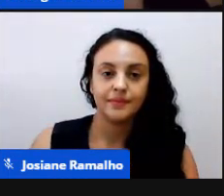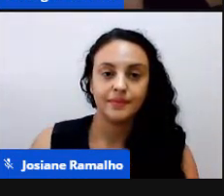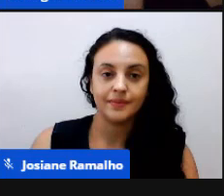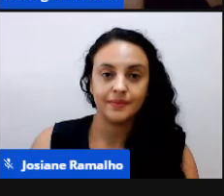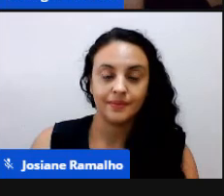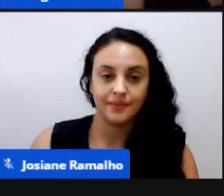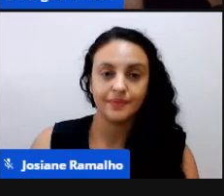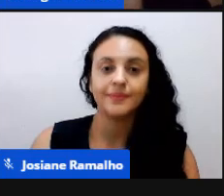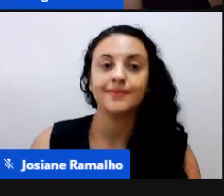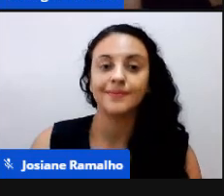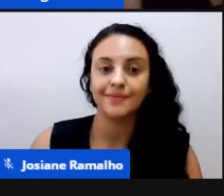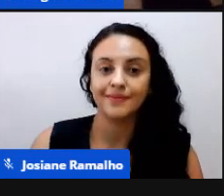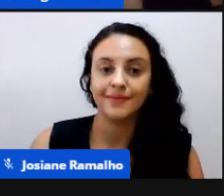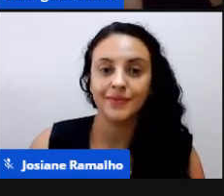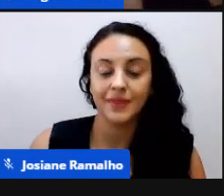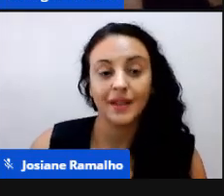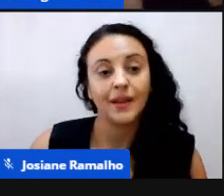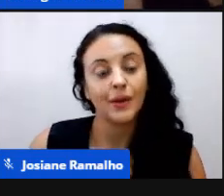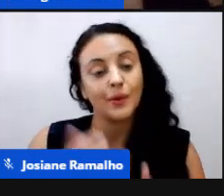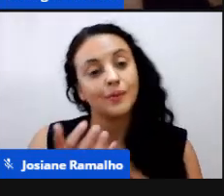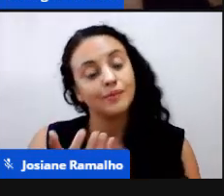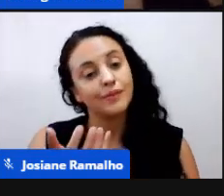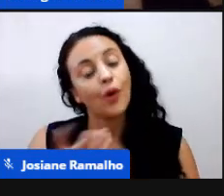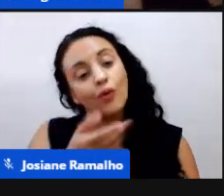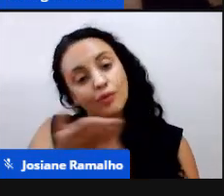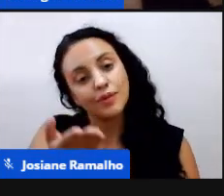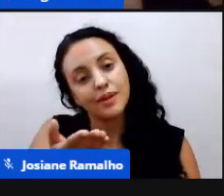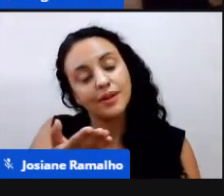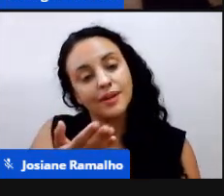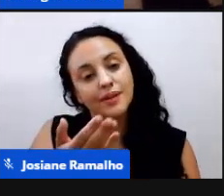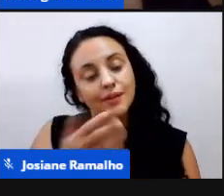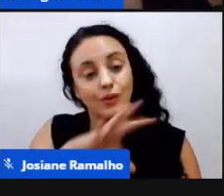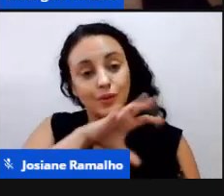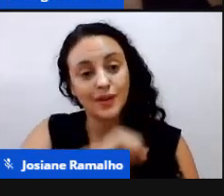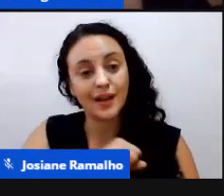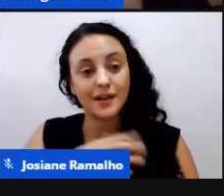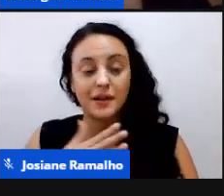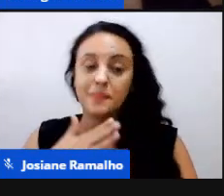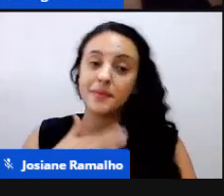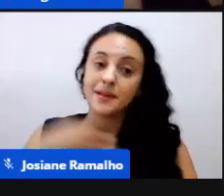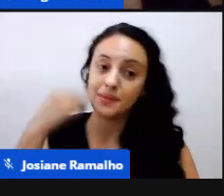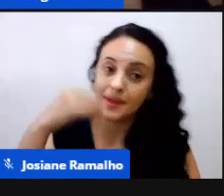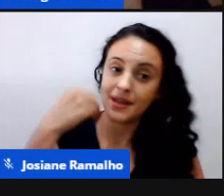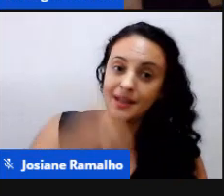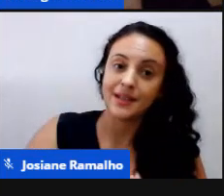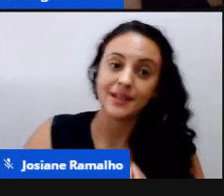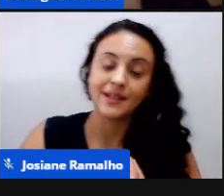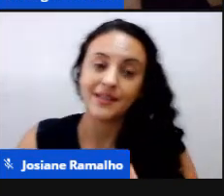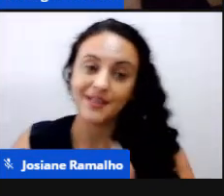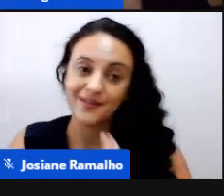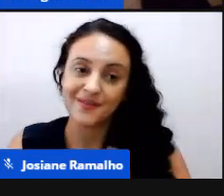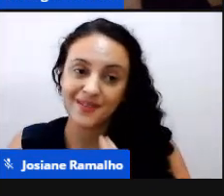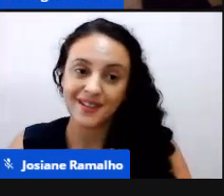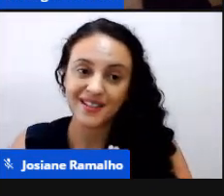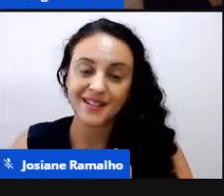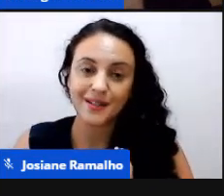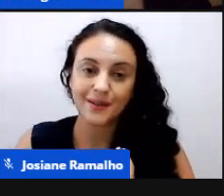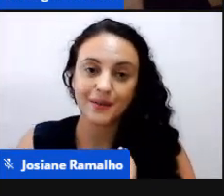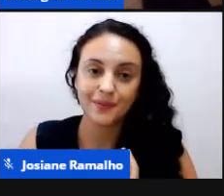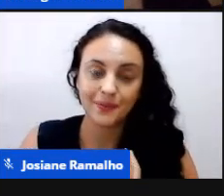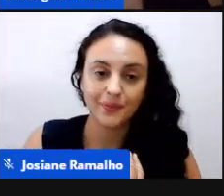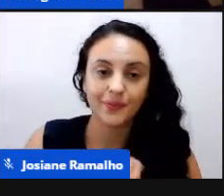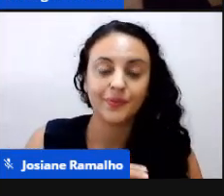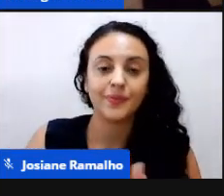Bom, pessoal, espero que vocês tenham gostado das minhas experiências e vivências dentro deste campo de experiência corpo, gesto e